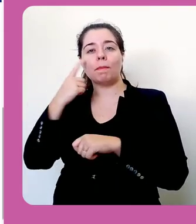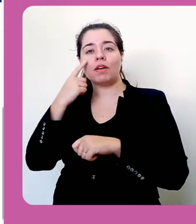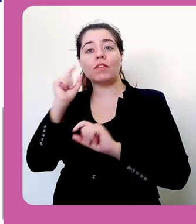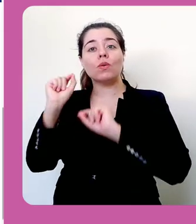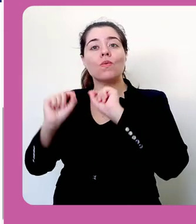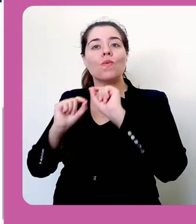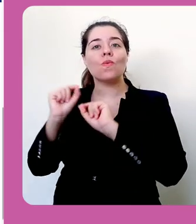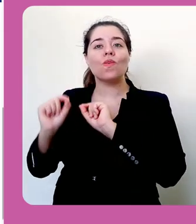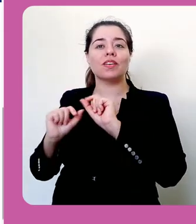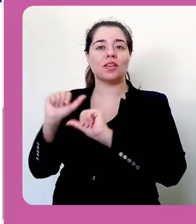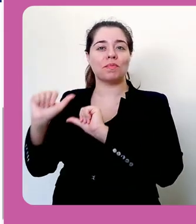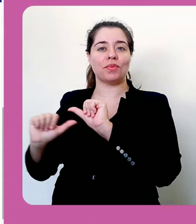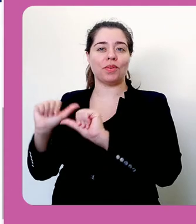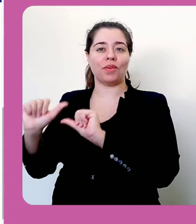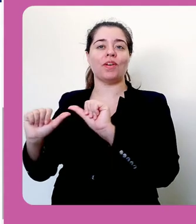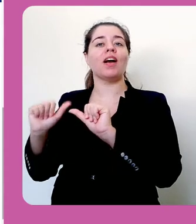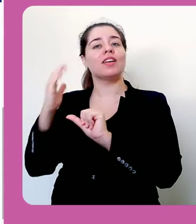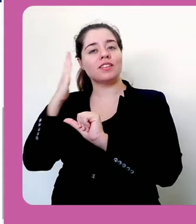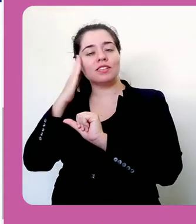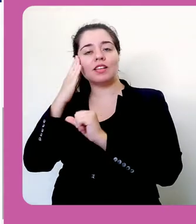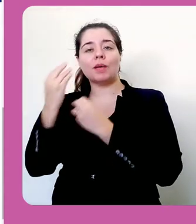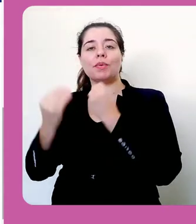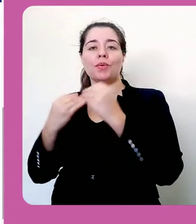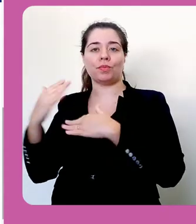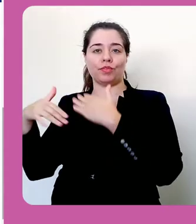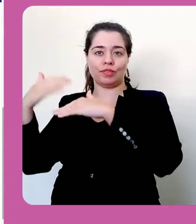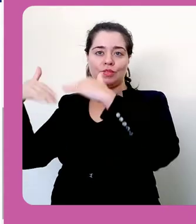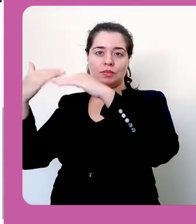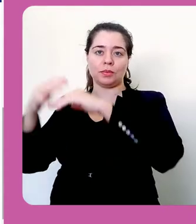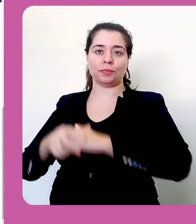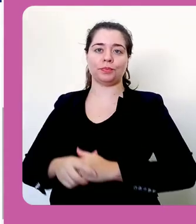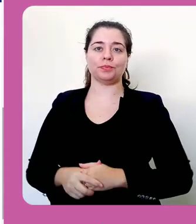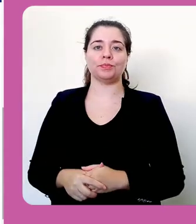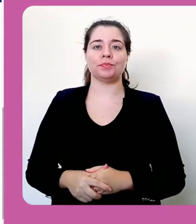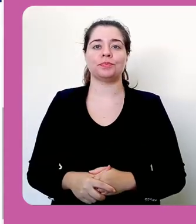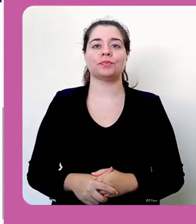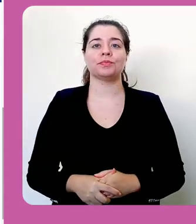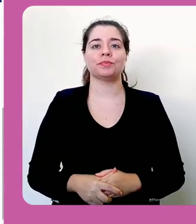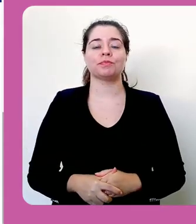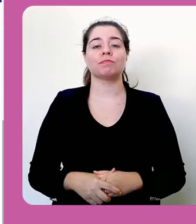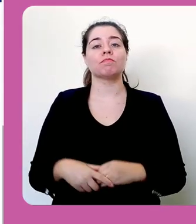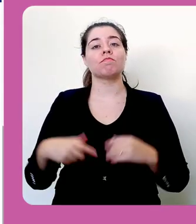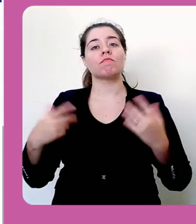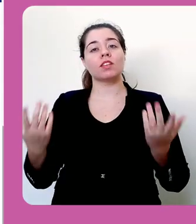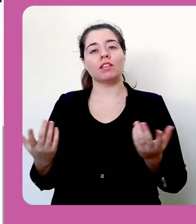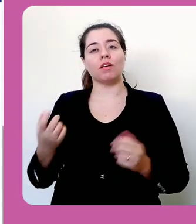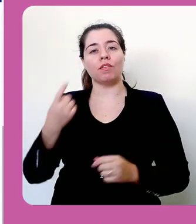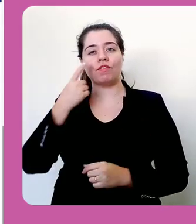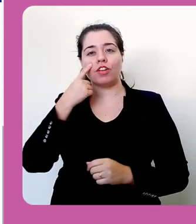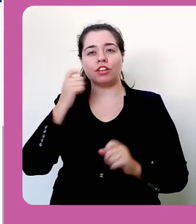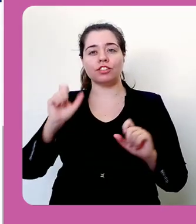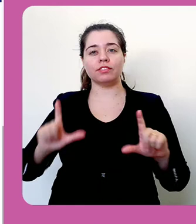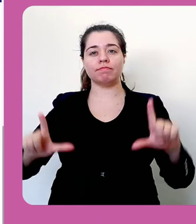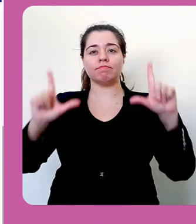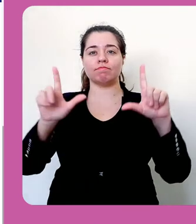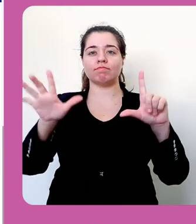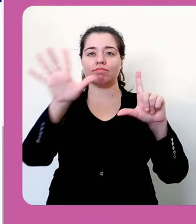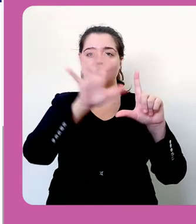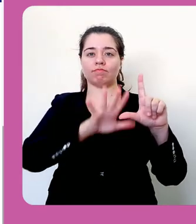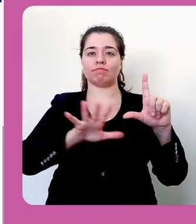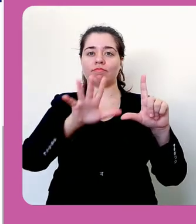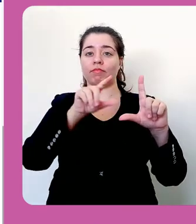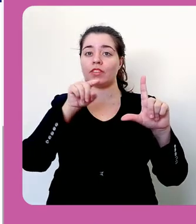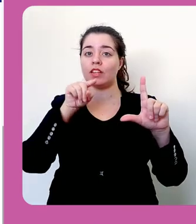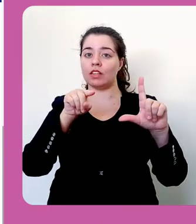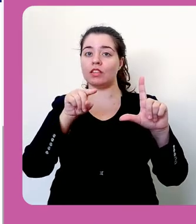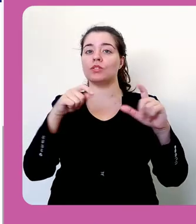está o que a gente precisa marcar. O tipo de envio, que vai ser um envio de um arquivo. O aluno vai poder enviar, não